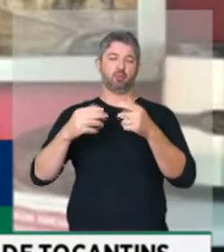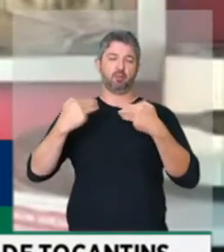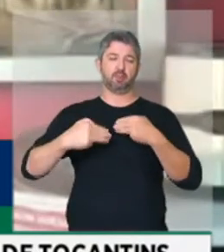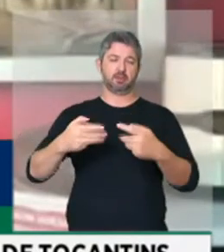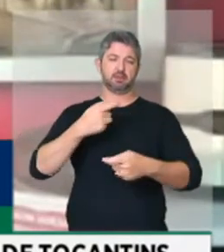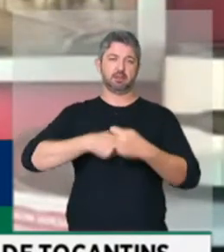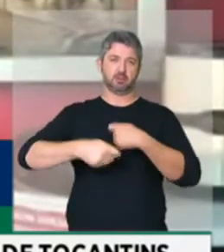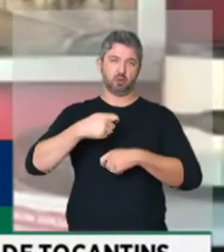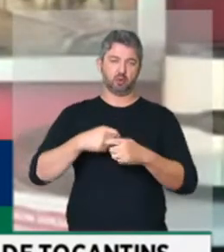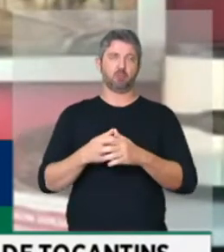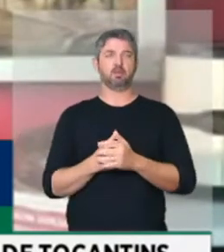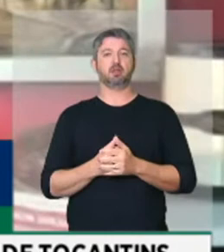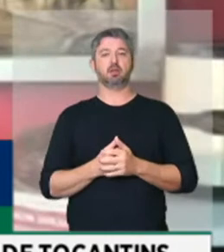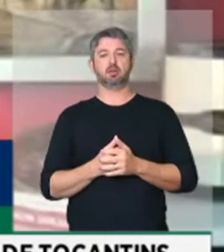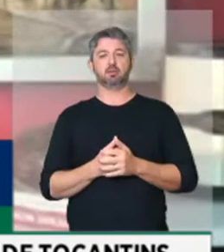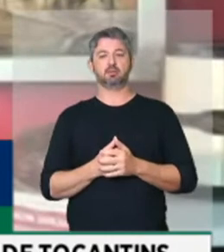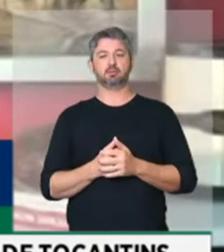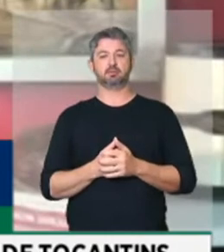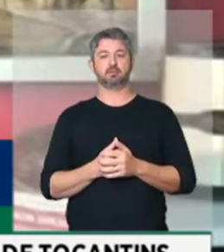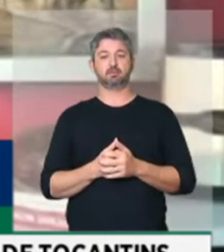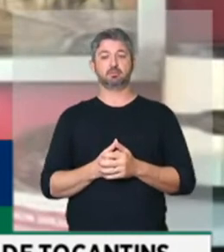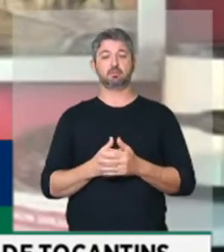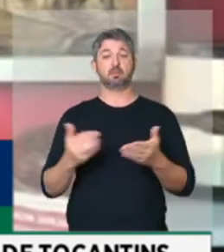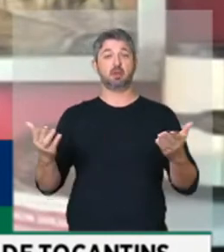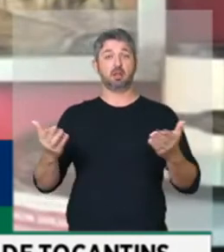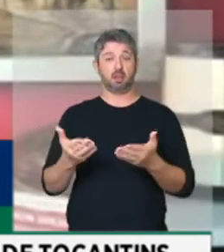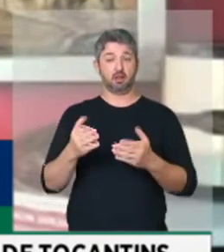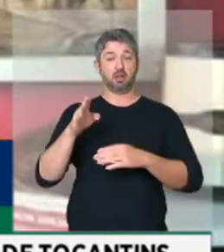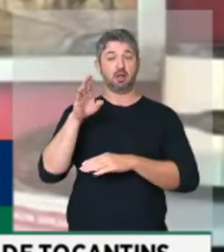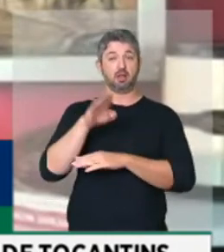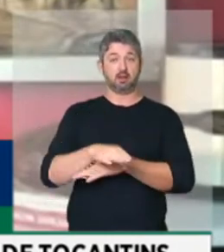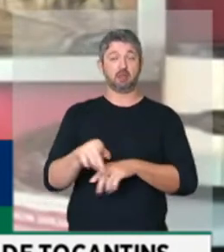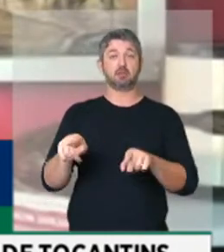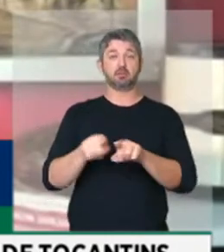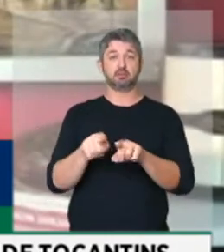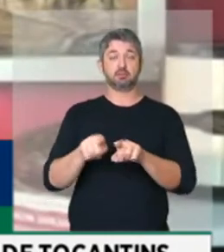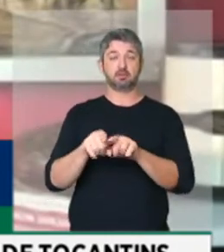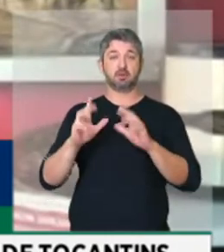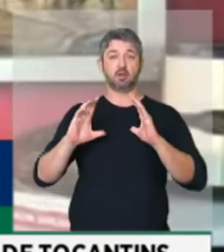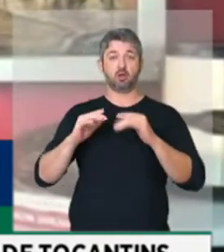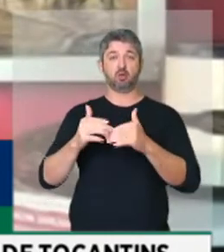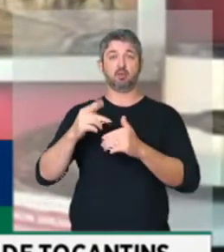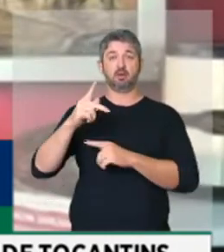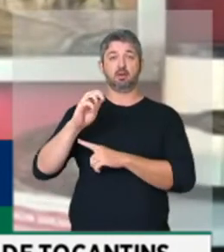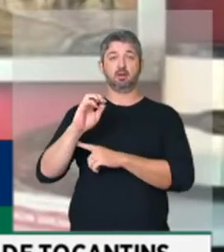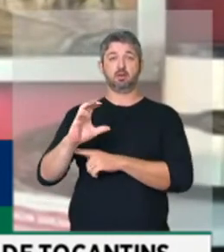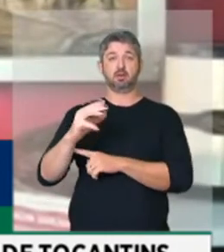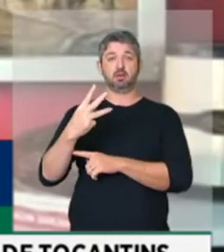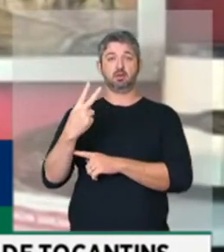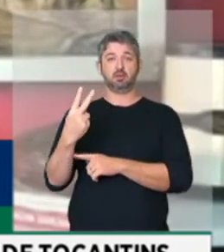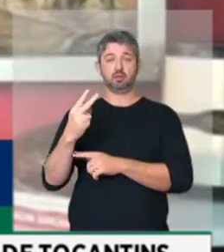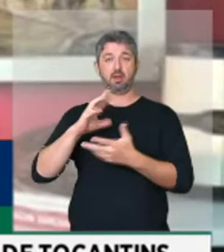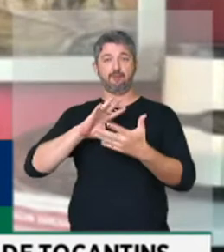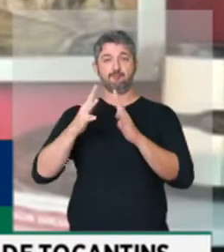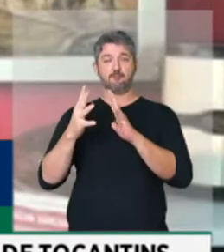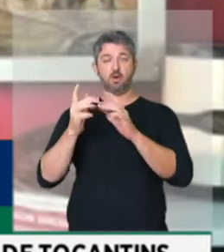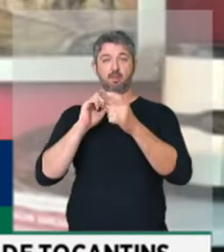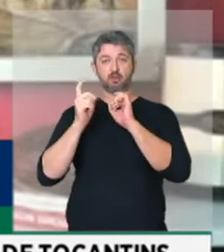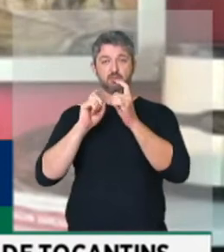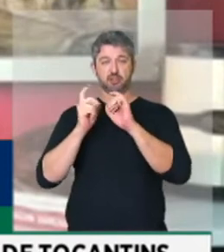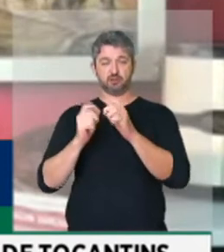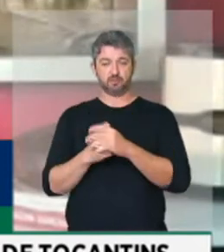da Economia, e agora à tarde, na comissão da PEC 32, da reforma